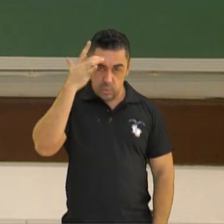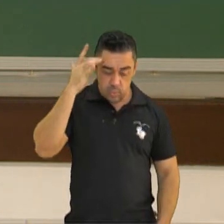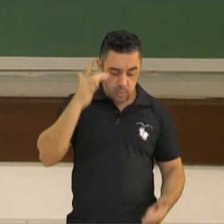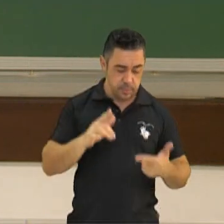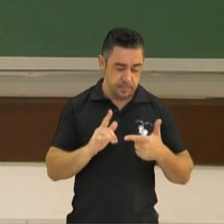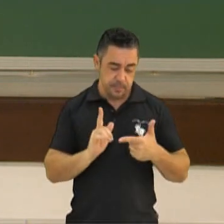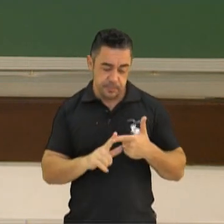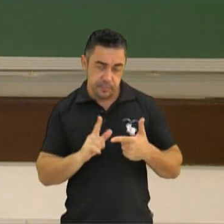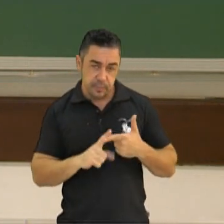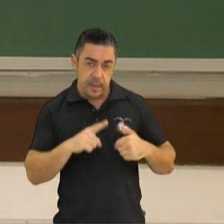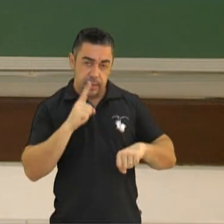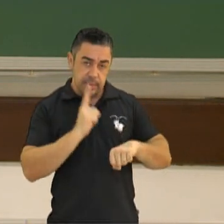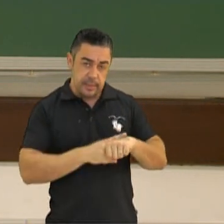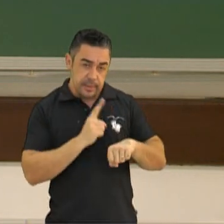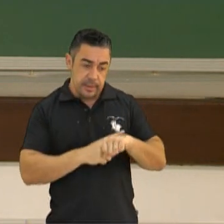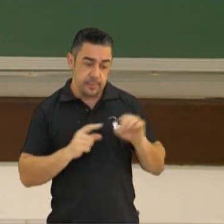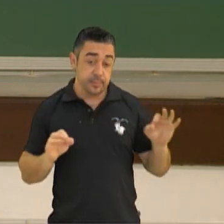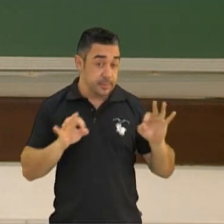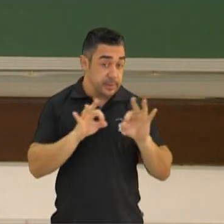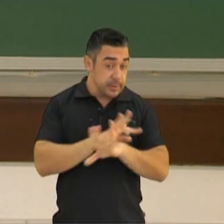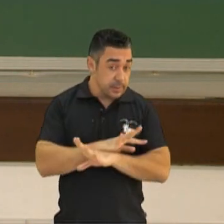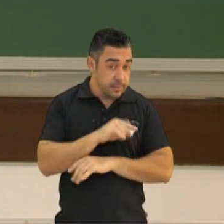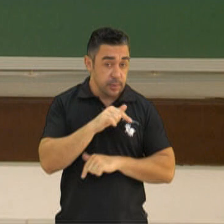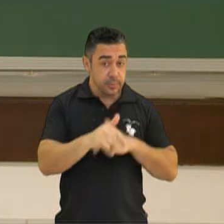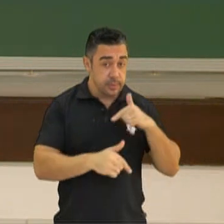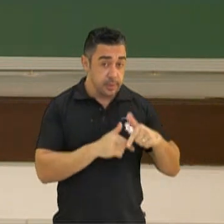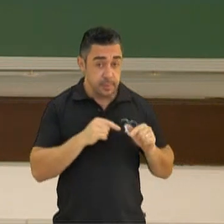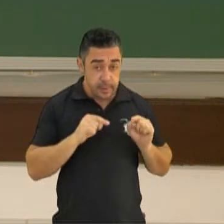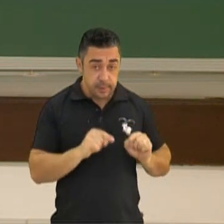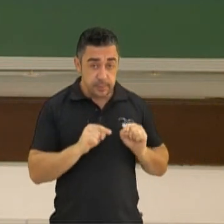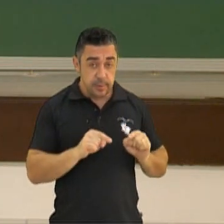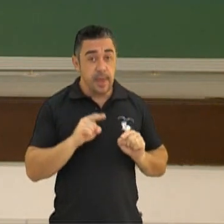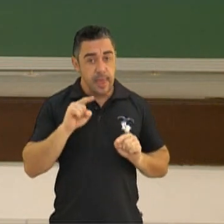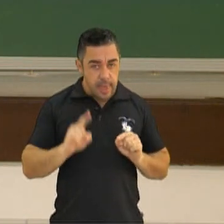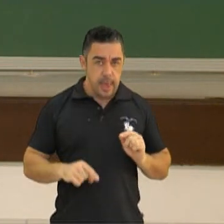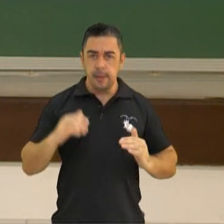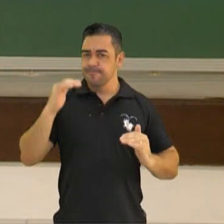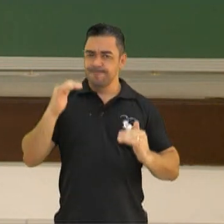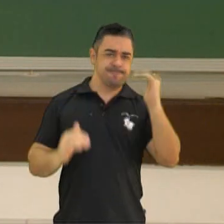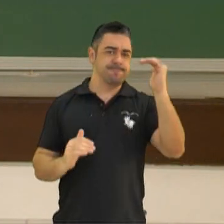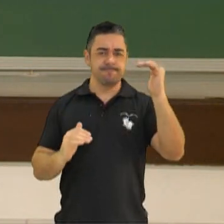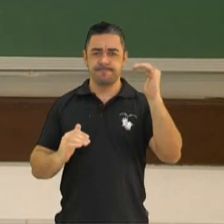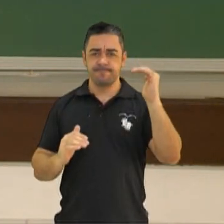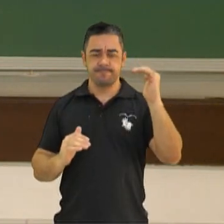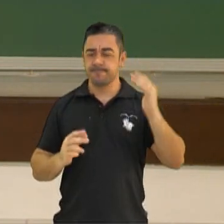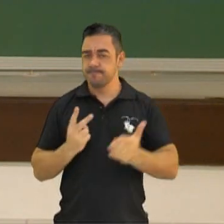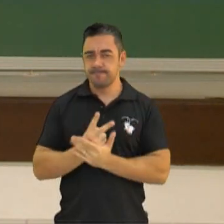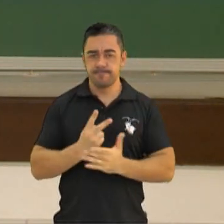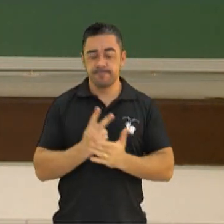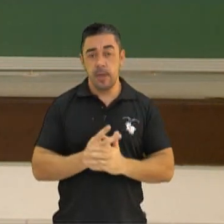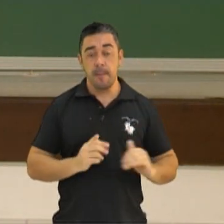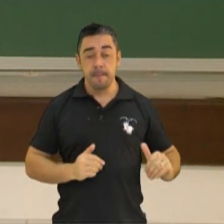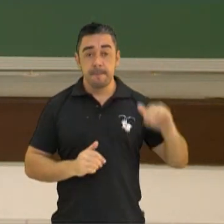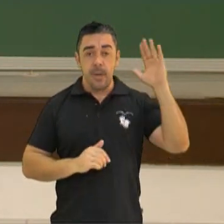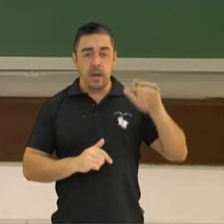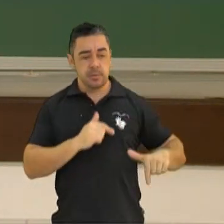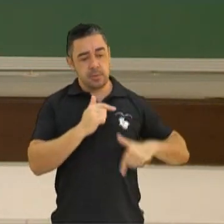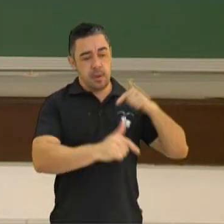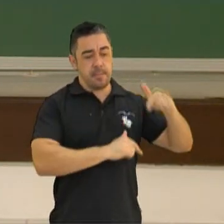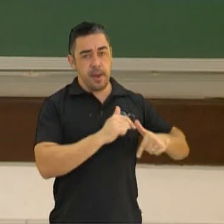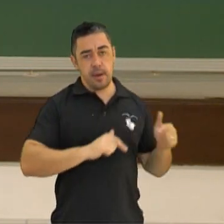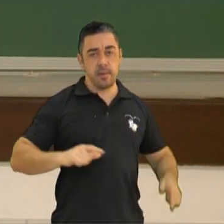tempo para finalizar esse determinado serviço, são grandezas inversas. Porque quanto mais gente